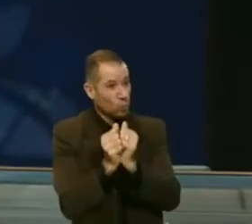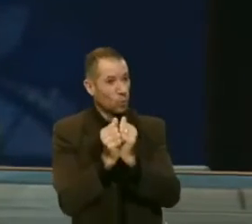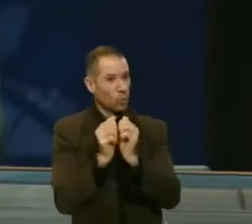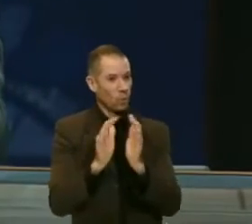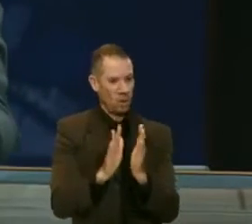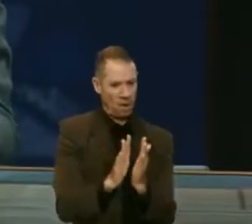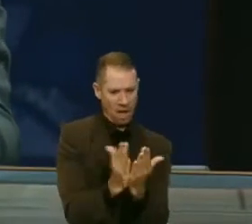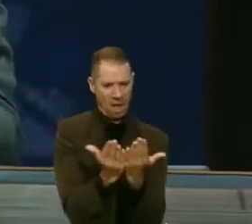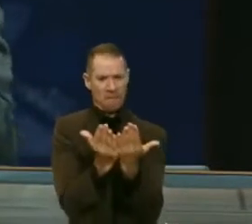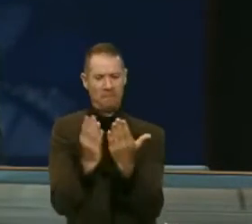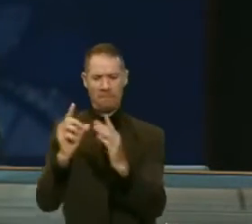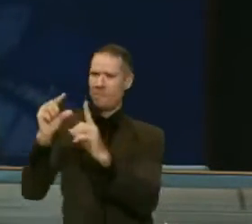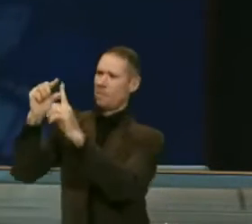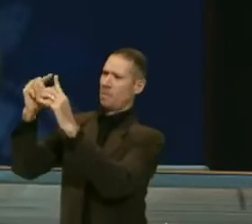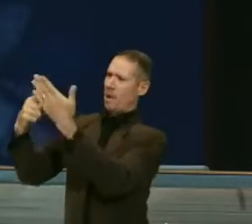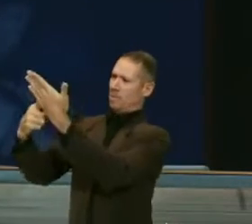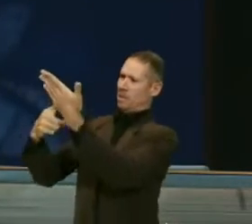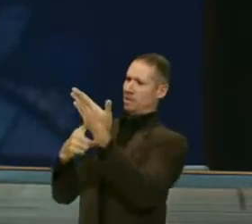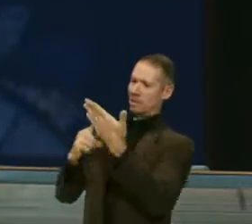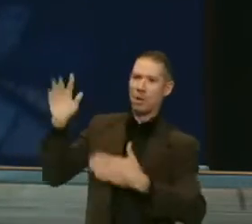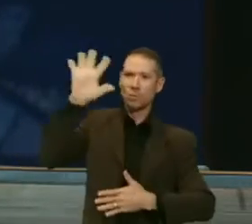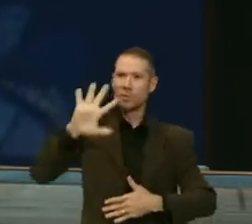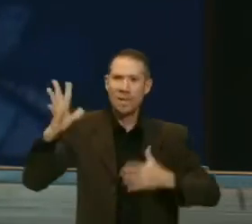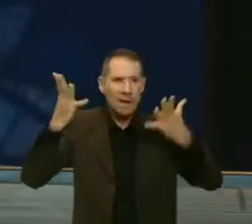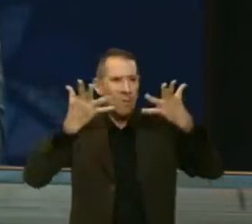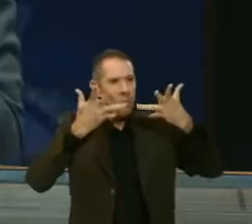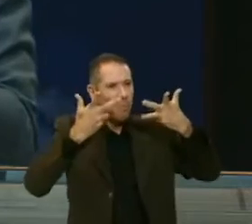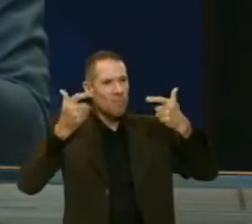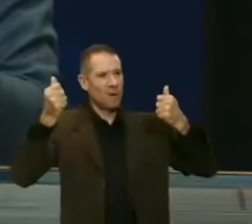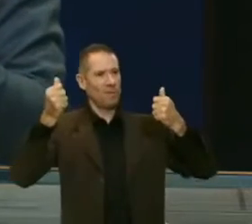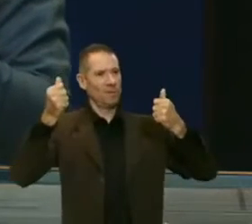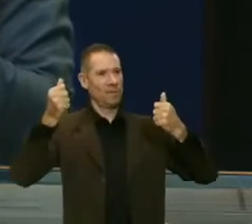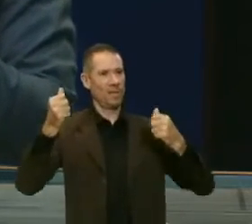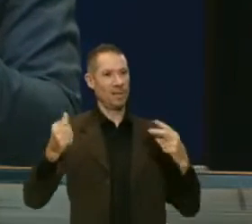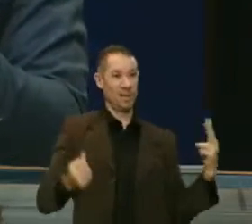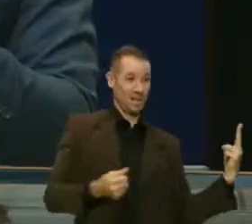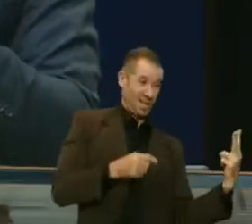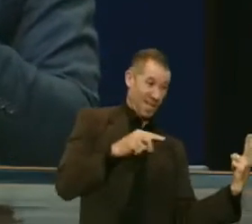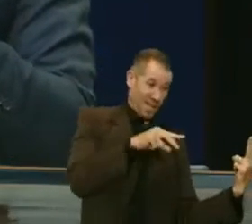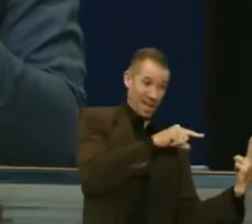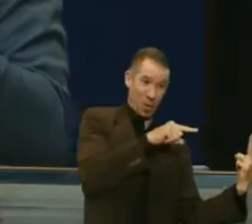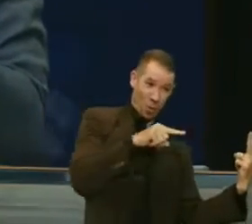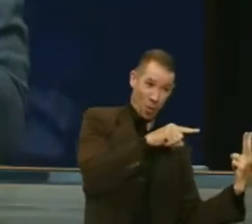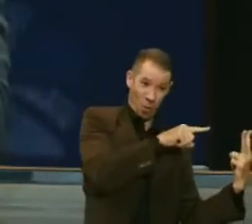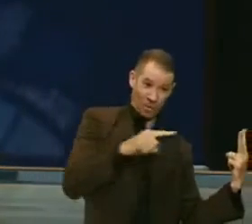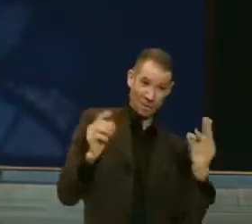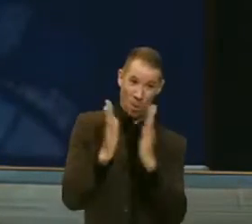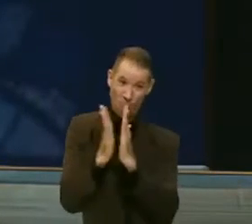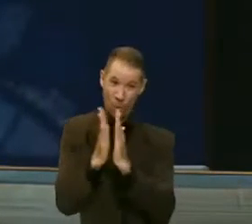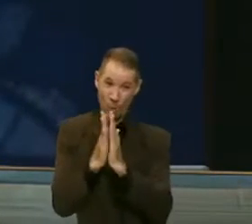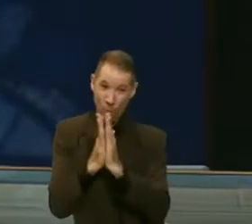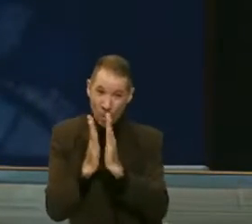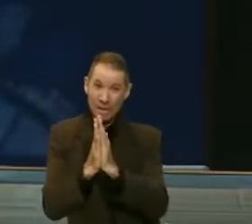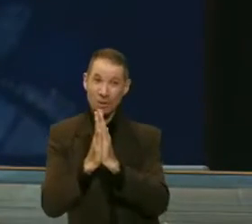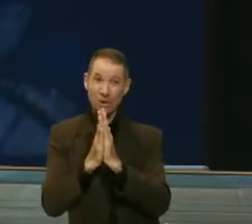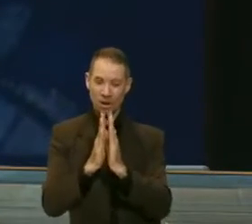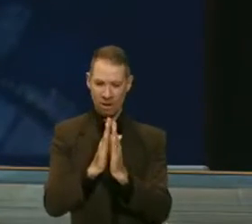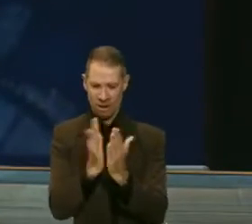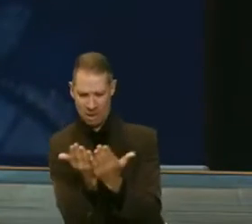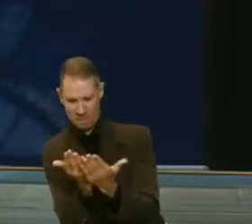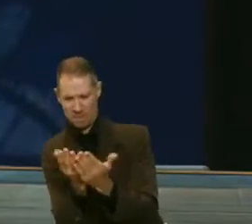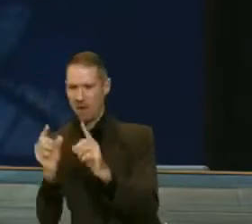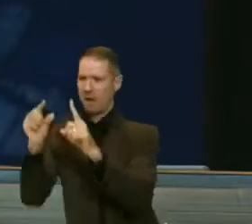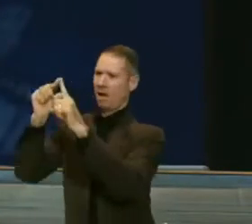nos apresenta aqui é um cenário maravilhoso. Enquanto eles estão orando, simplesmente o que a Bíblia narra é